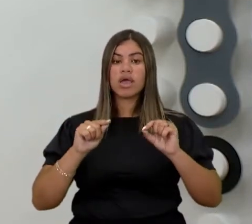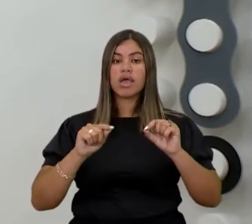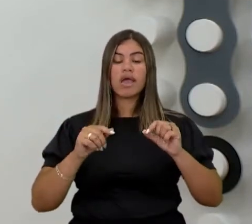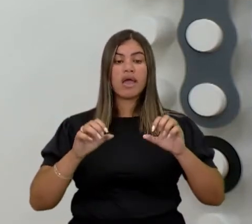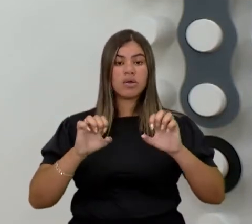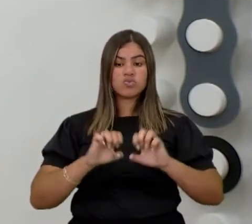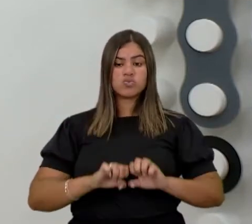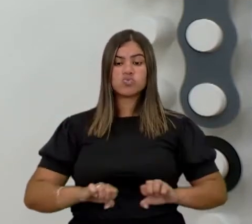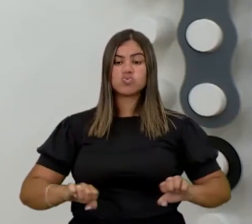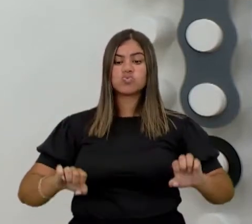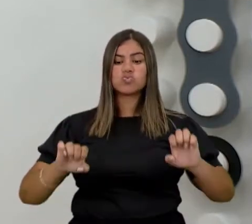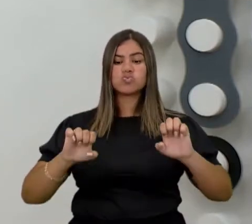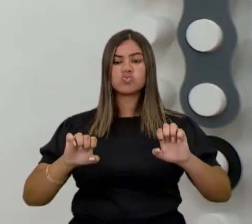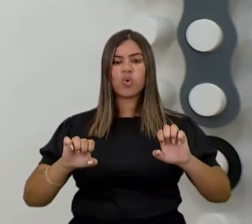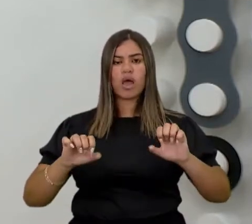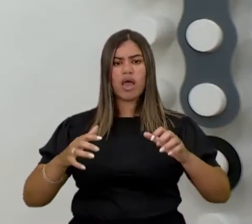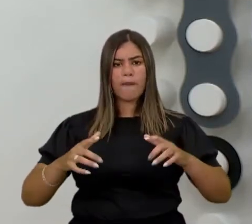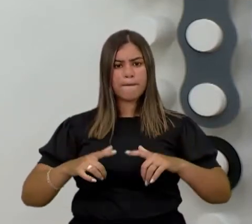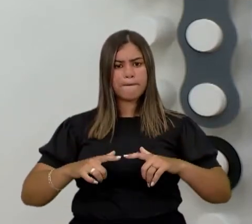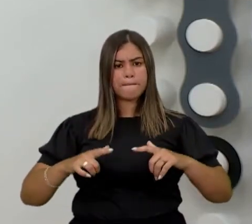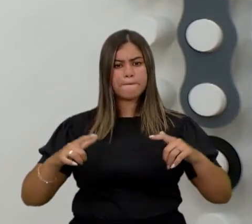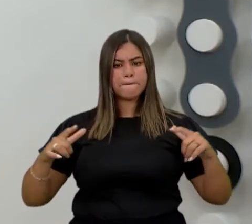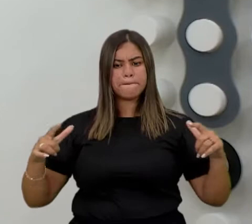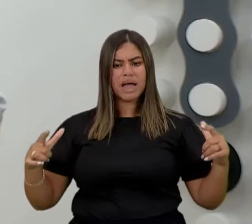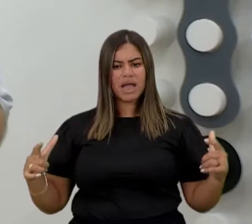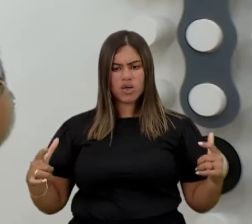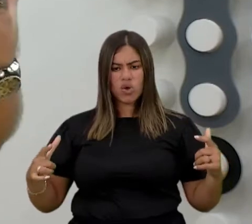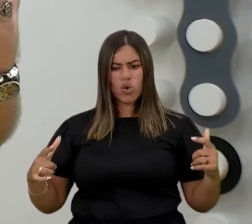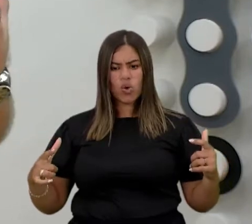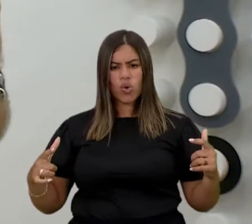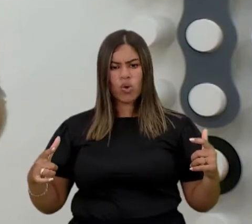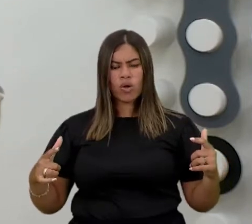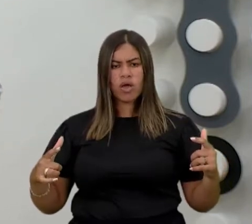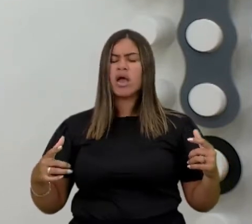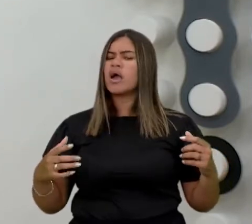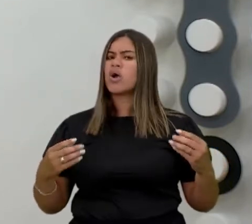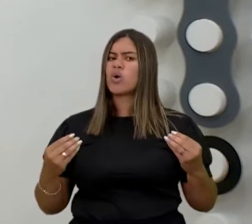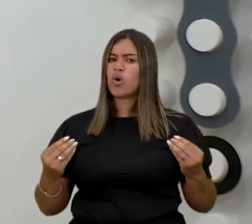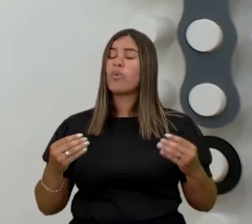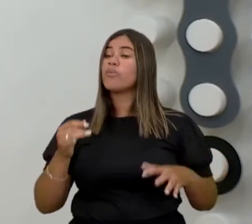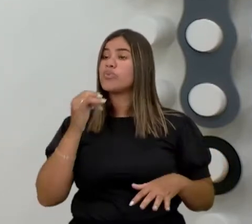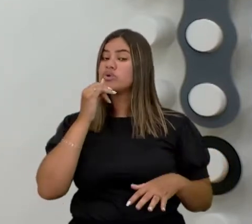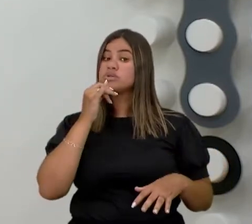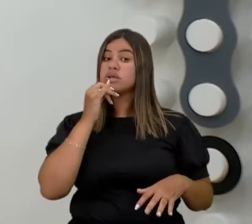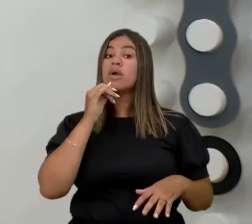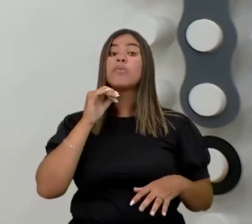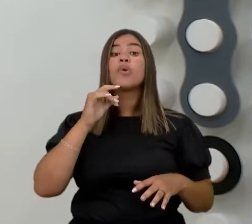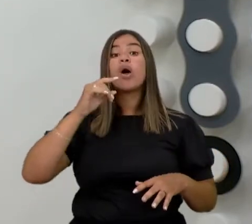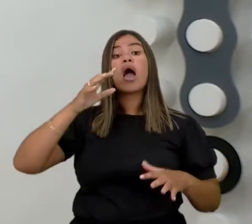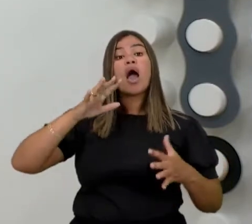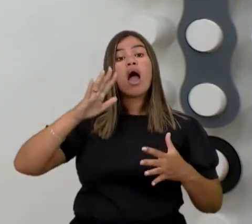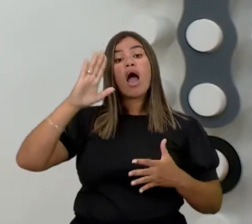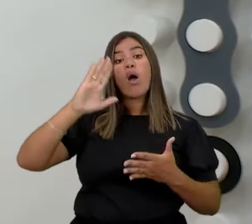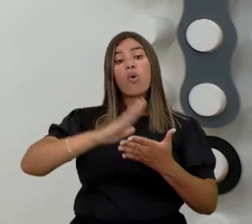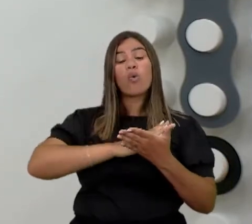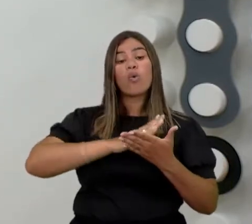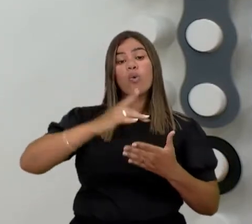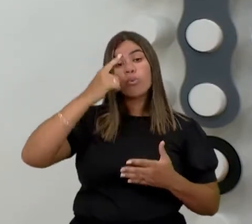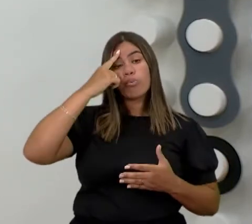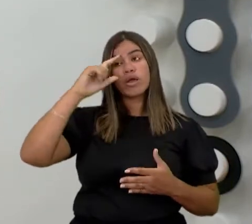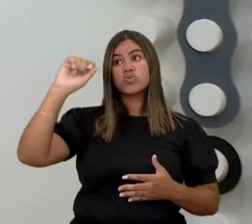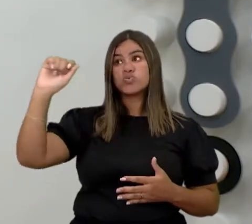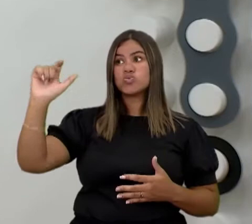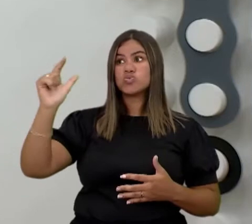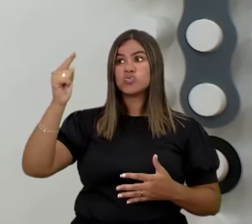ele fala sucessivamente maiores é que, para quem acha que o Sol é a maior estrela do universo, está enganado.